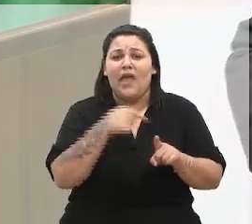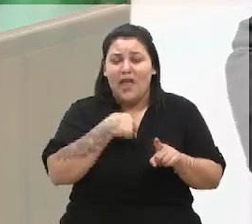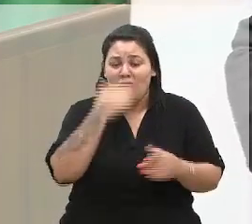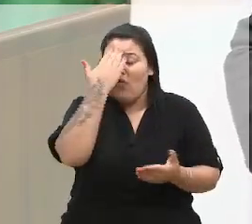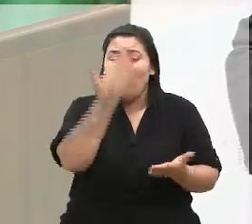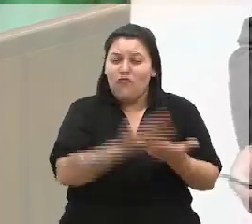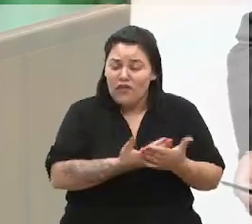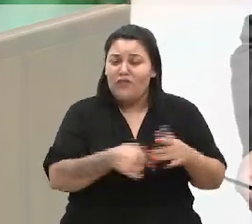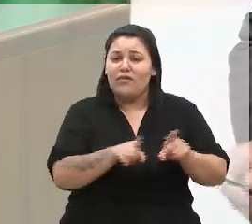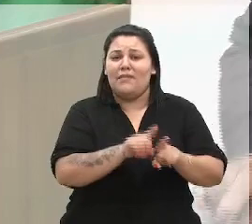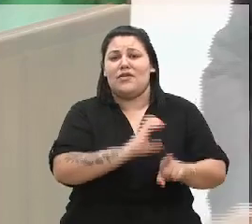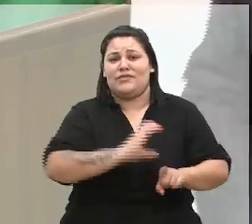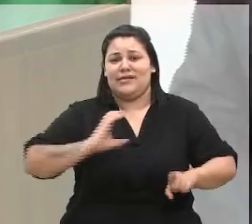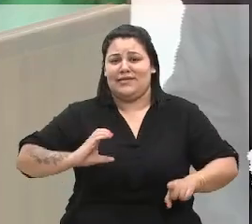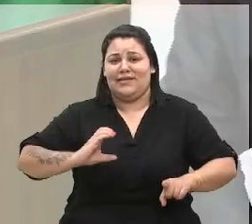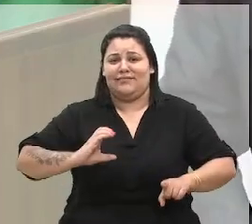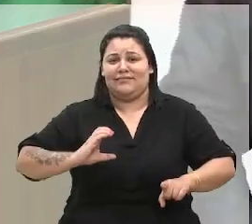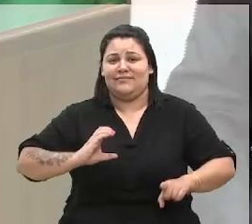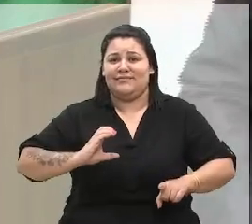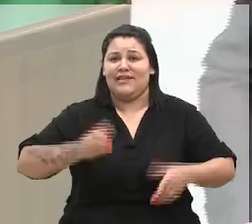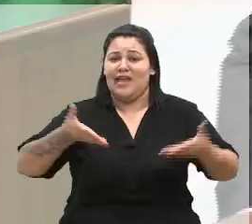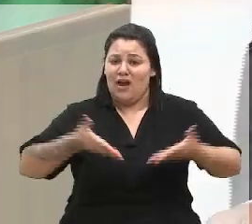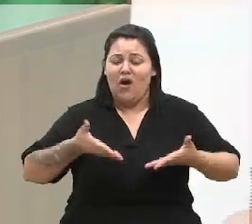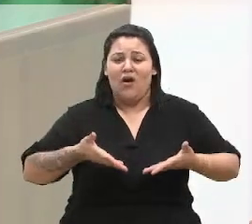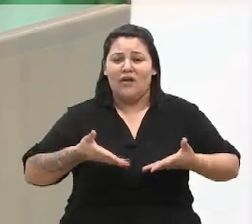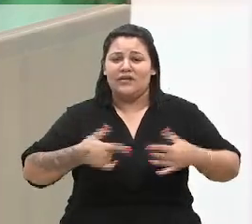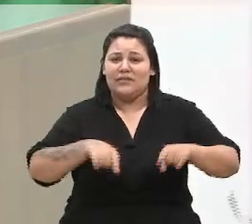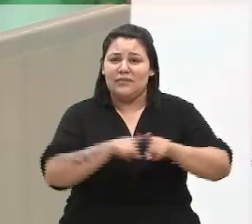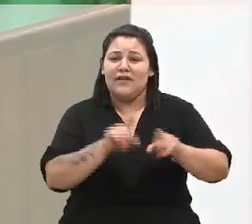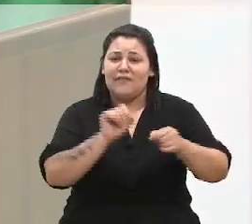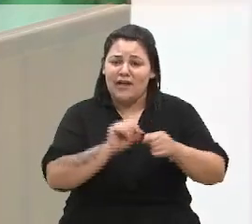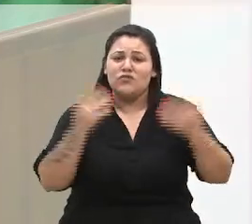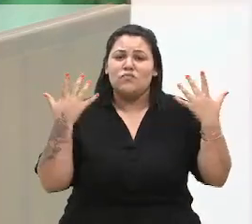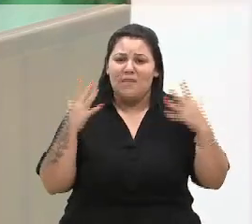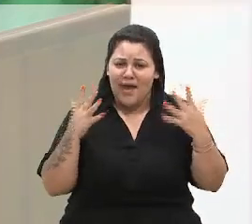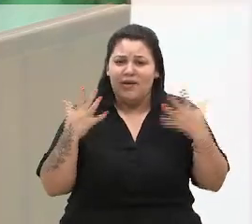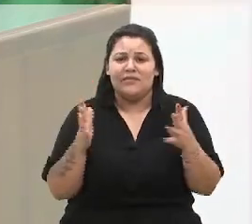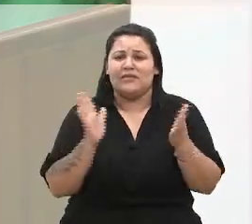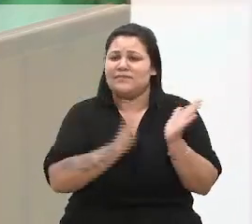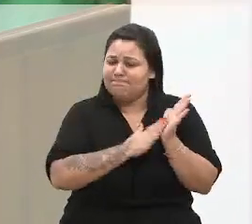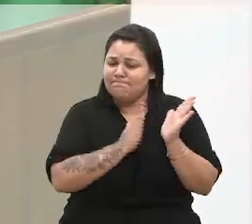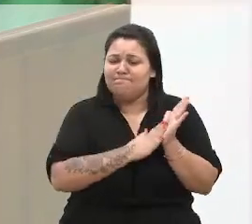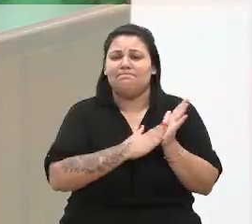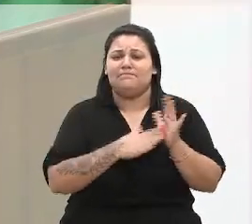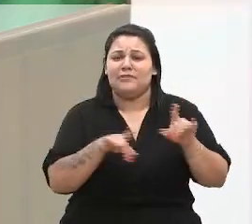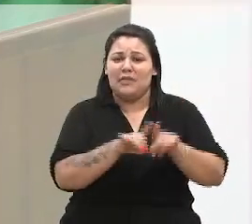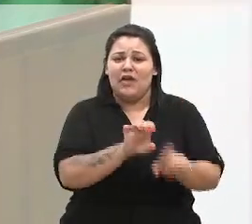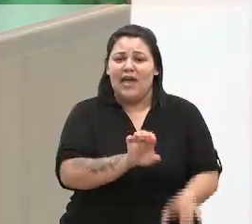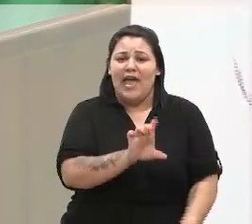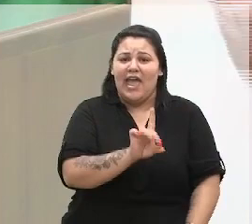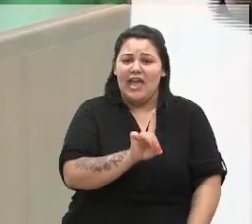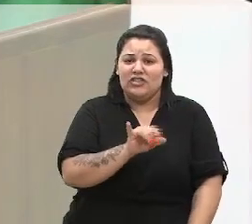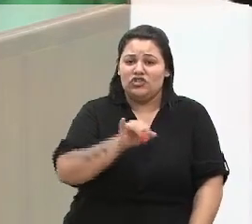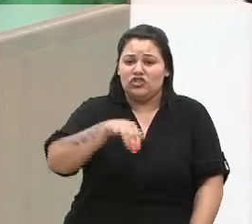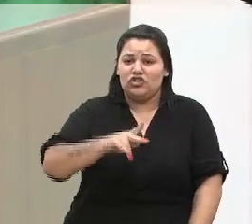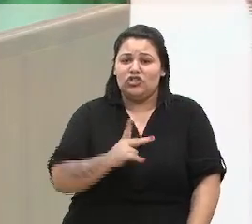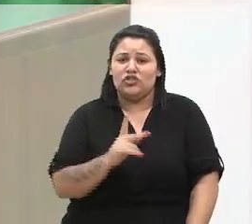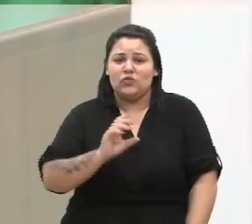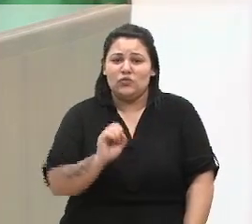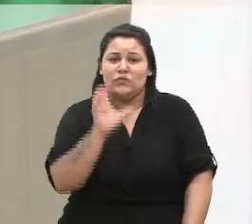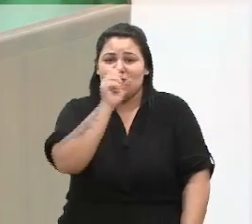CCs. E nesse caso faço um elogio ao Edinho, que estava lá sábado de